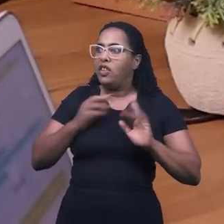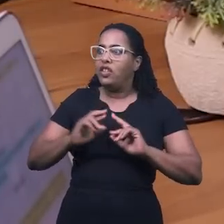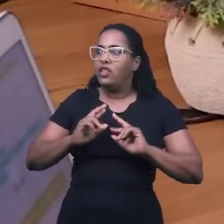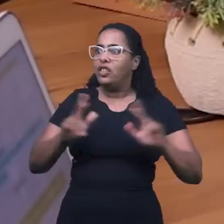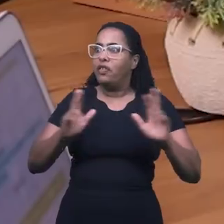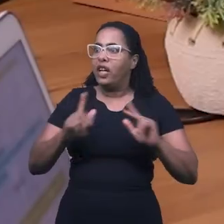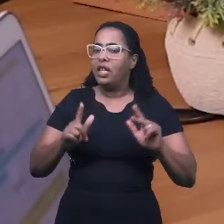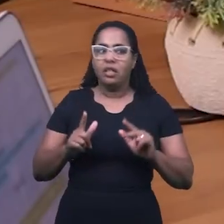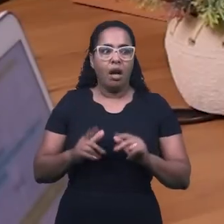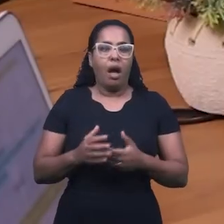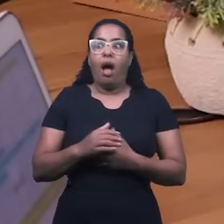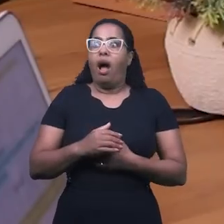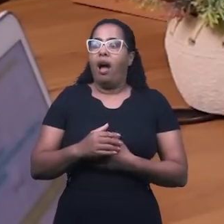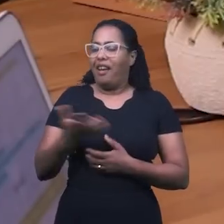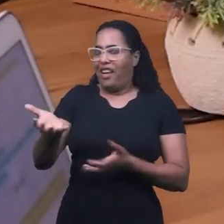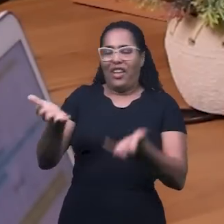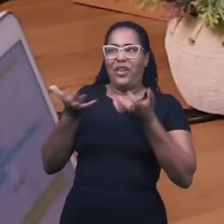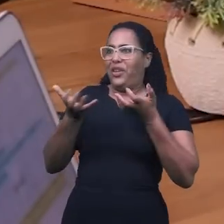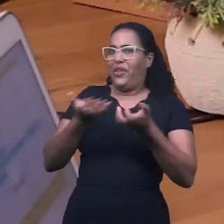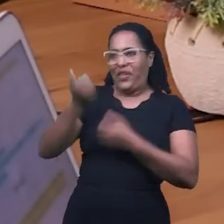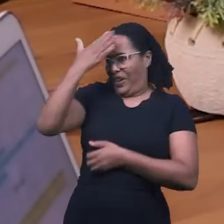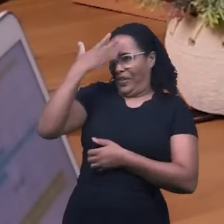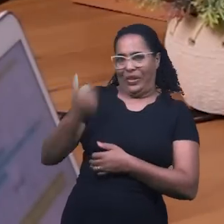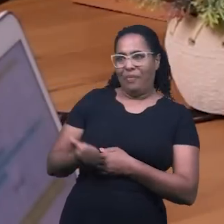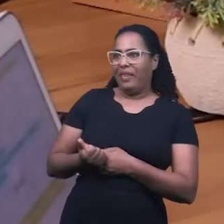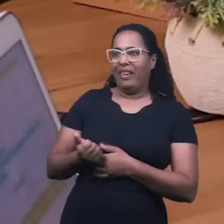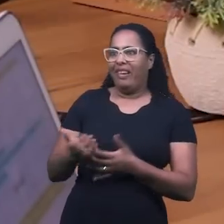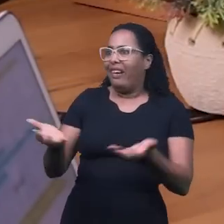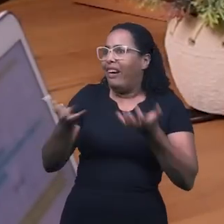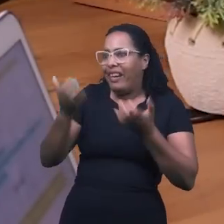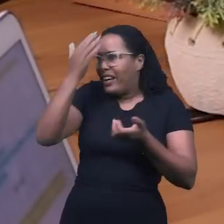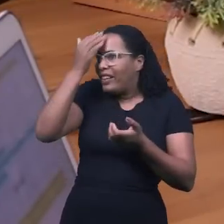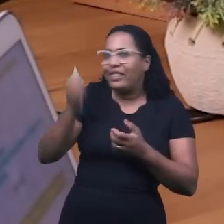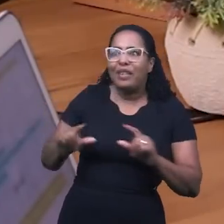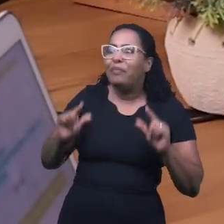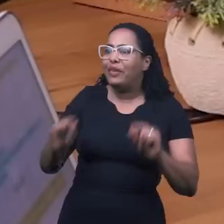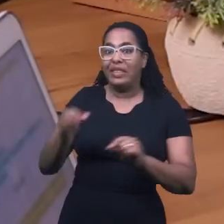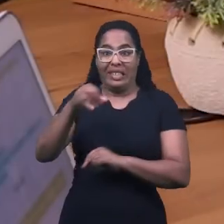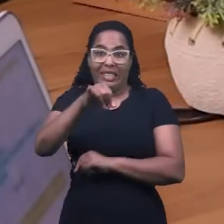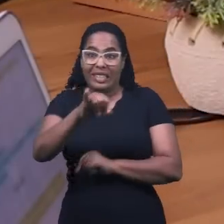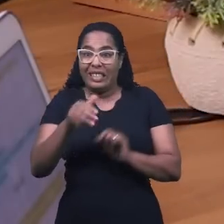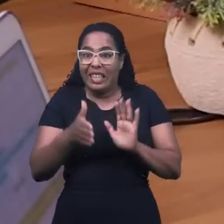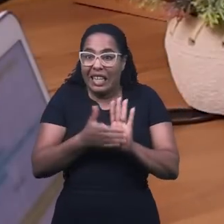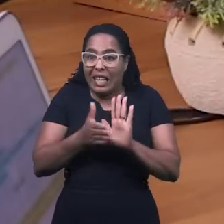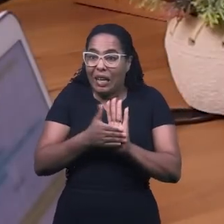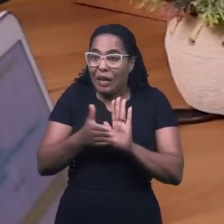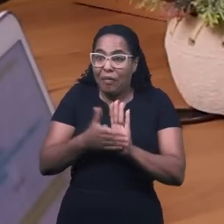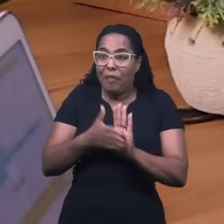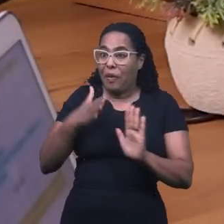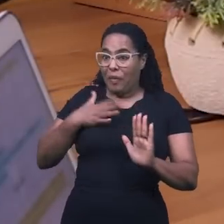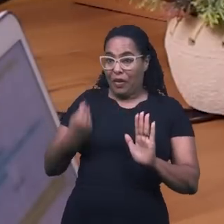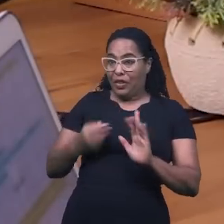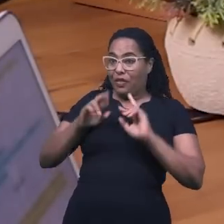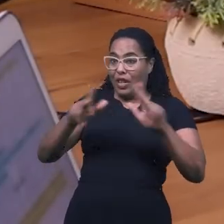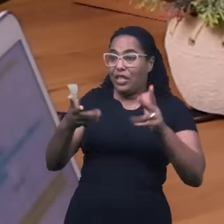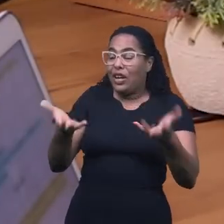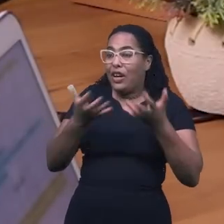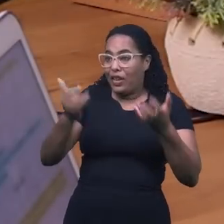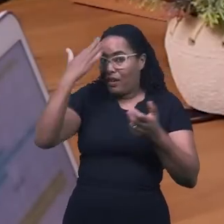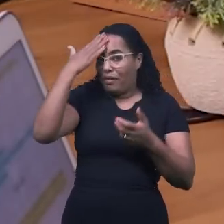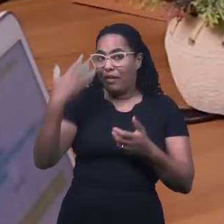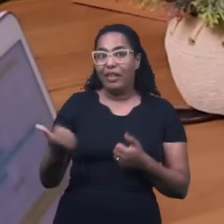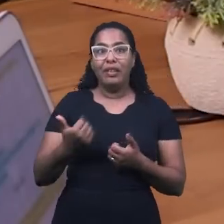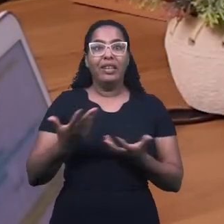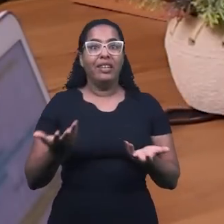plano para mim diferente? Então agora eu quero saber. Eu quero saber o que é. Se ele tem um plano para mim diferente, eu quero